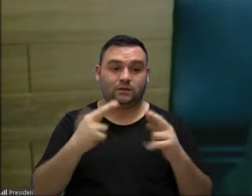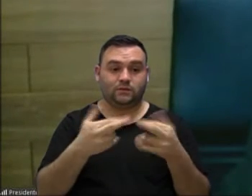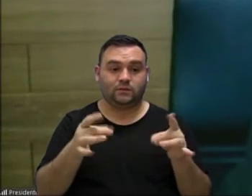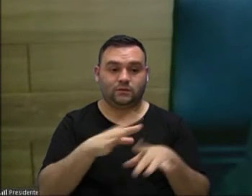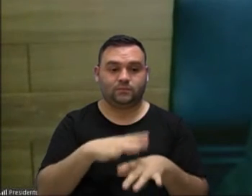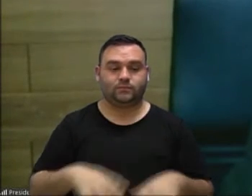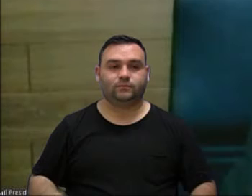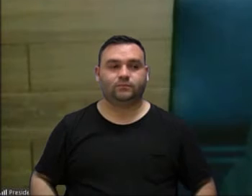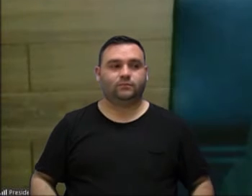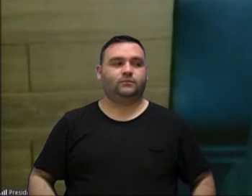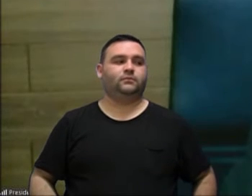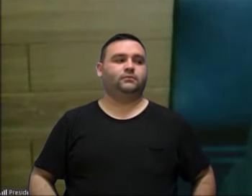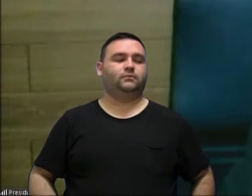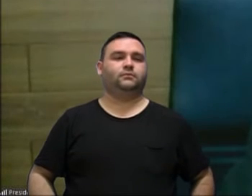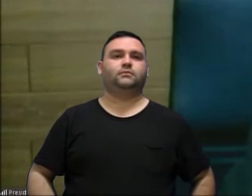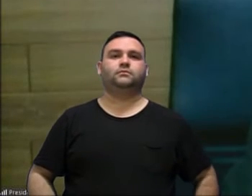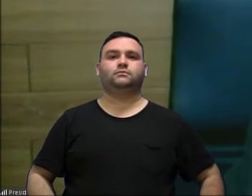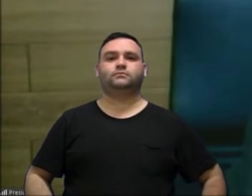sessão